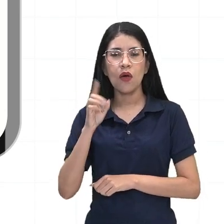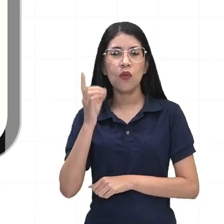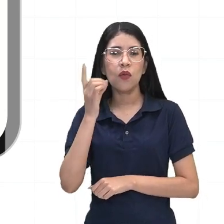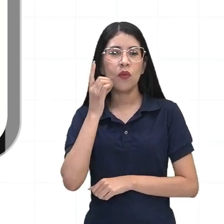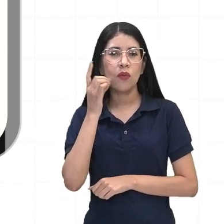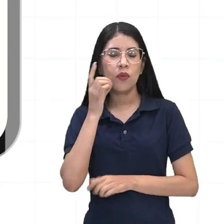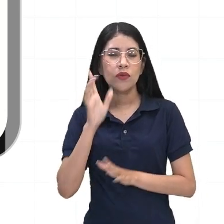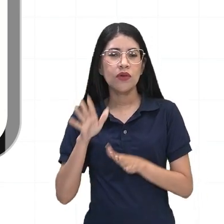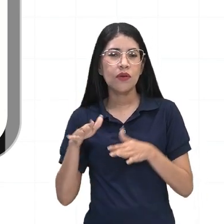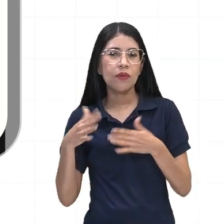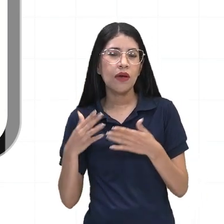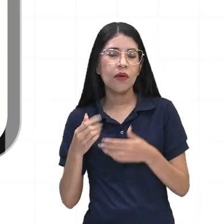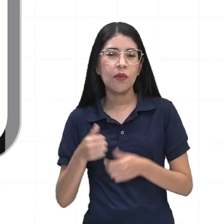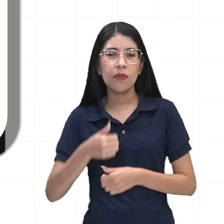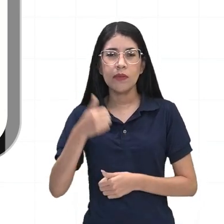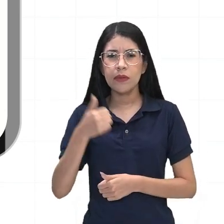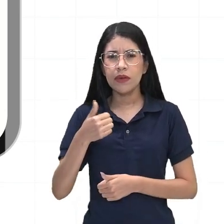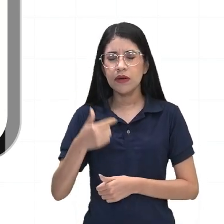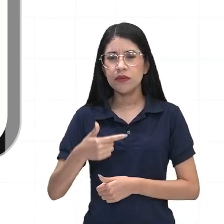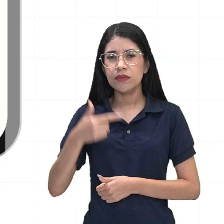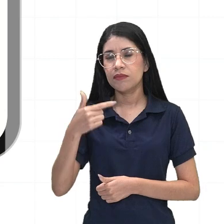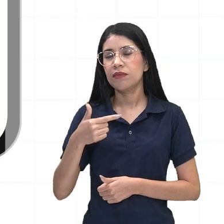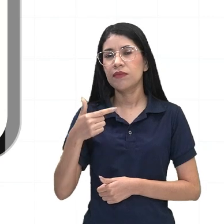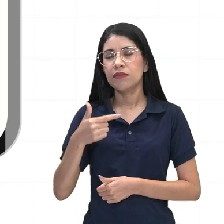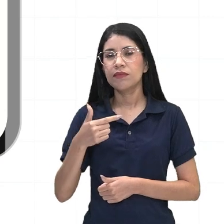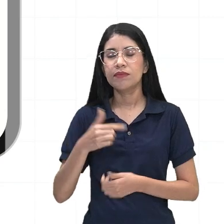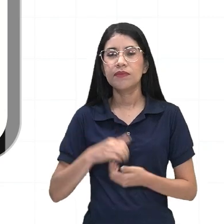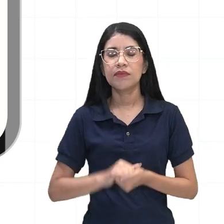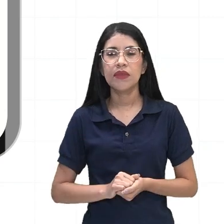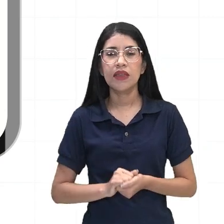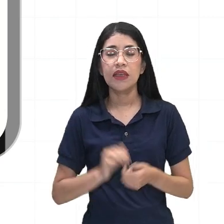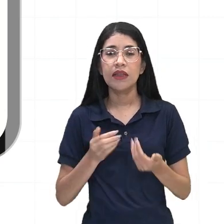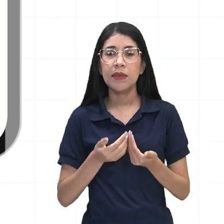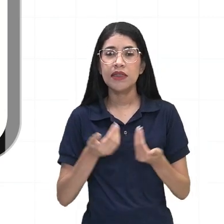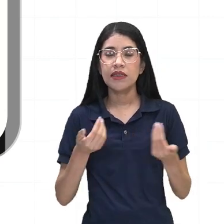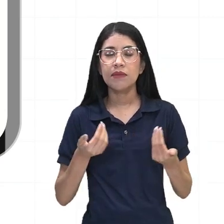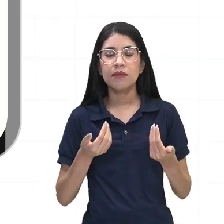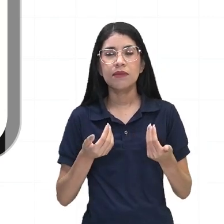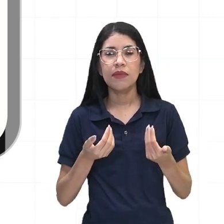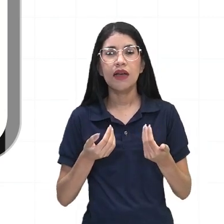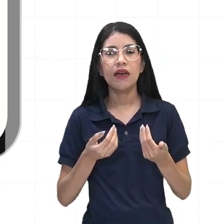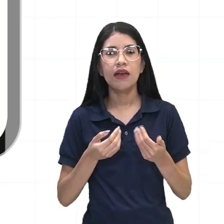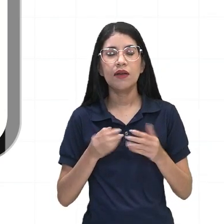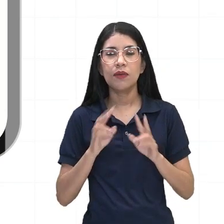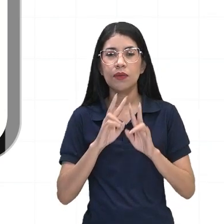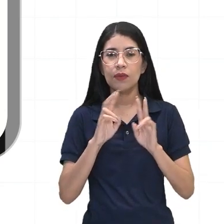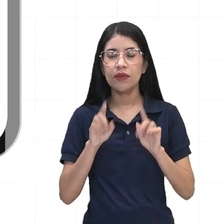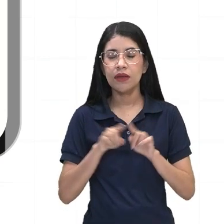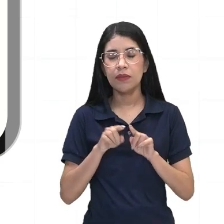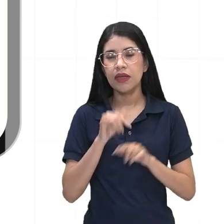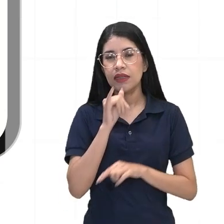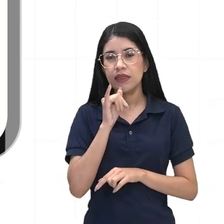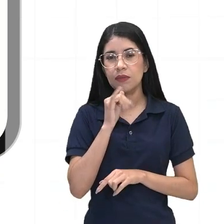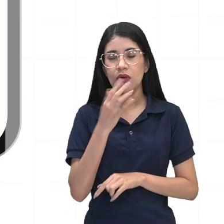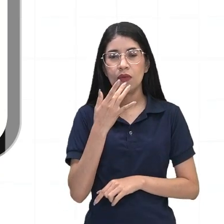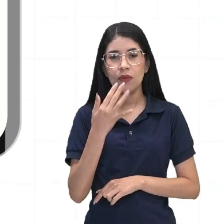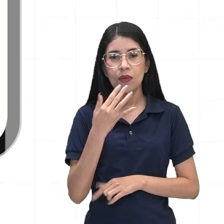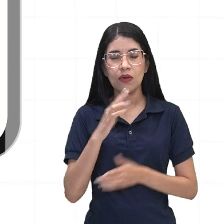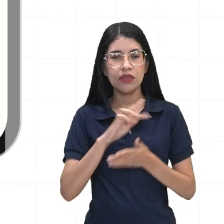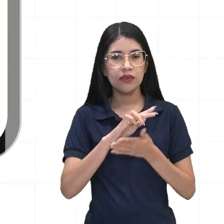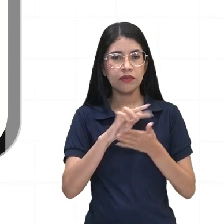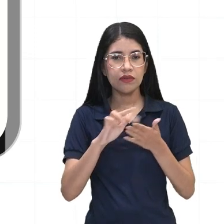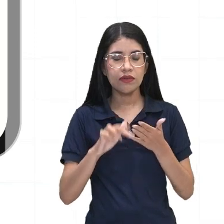está acontecendo? Primeiro dia, segundo dia. E eles dividem o caderno, né? Em cores azul e tem outras cores